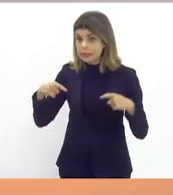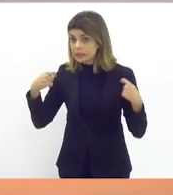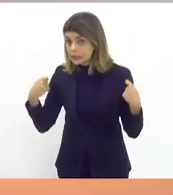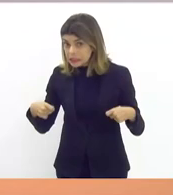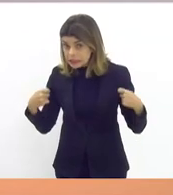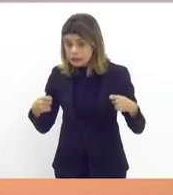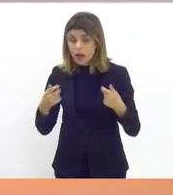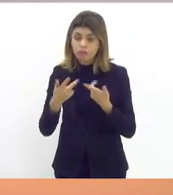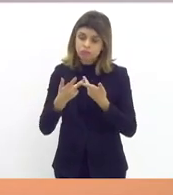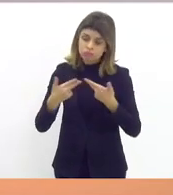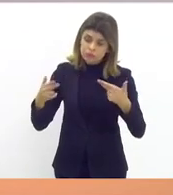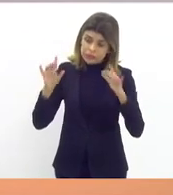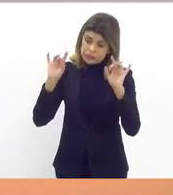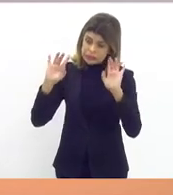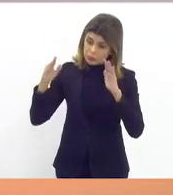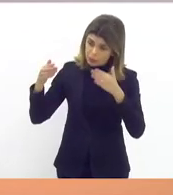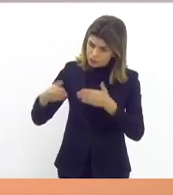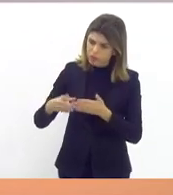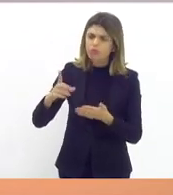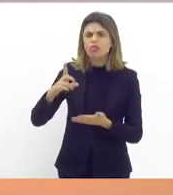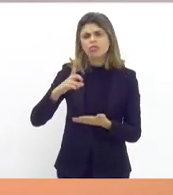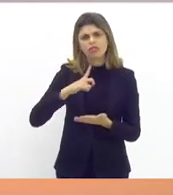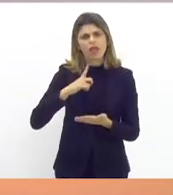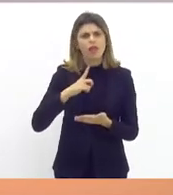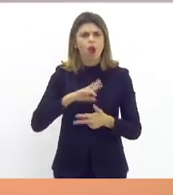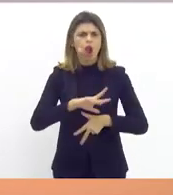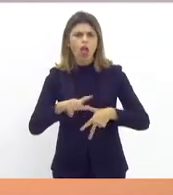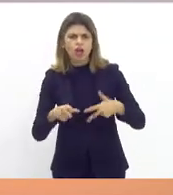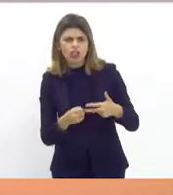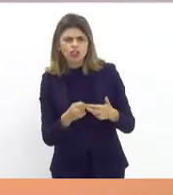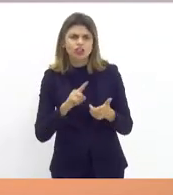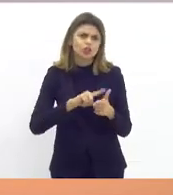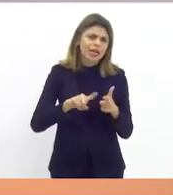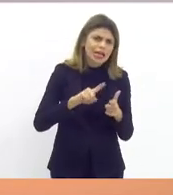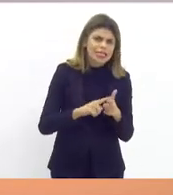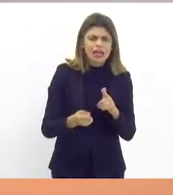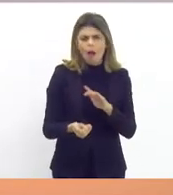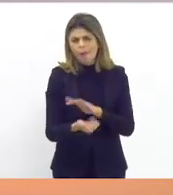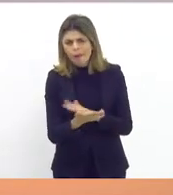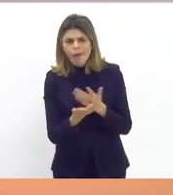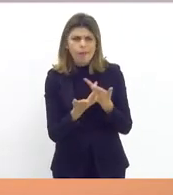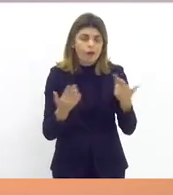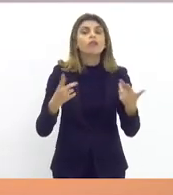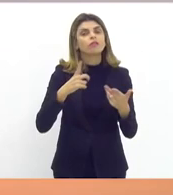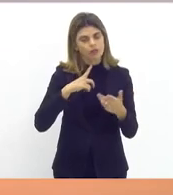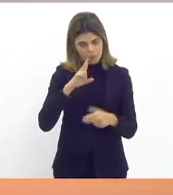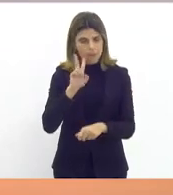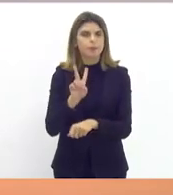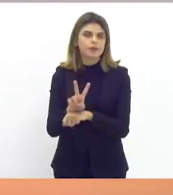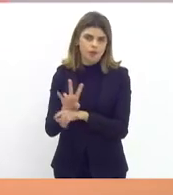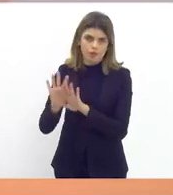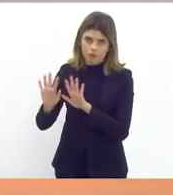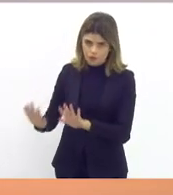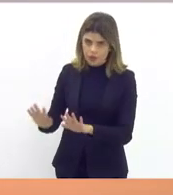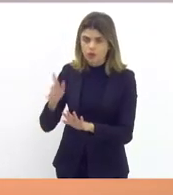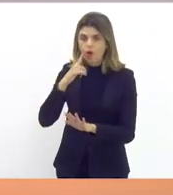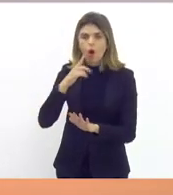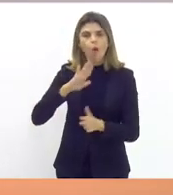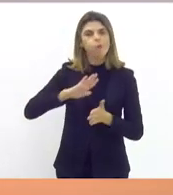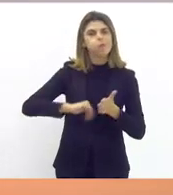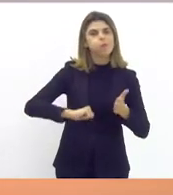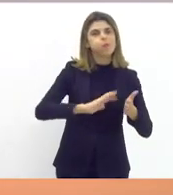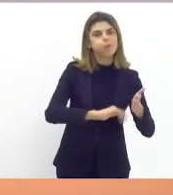caso específico, porque está tendo muita sonegação na cadeia comercial, o dispositivo está previsto. Não está mexido porque ele está no